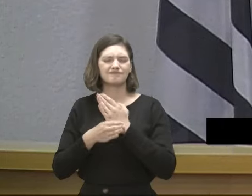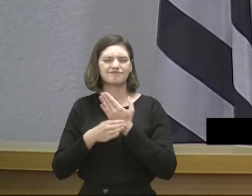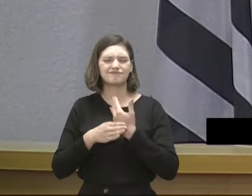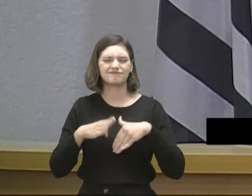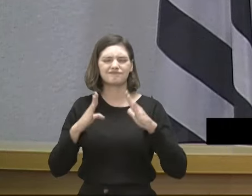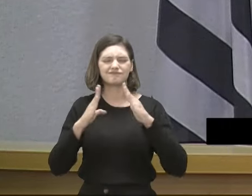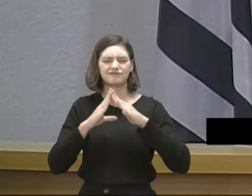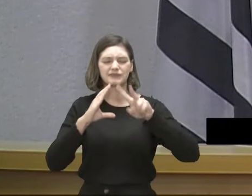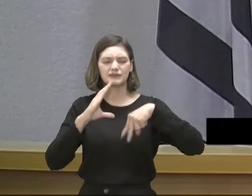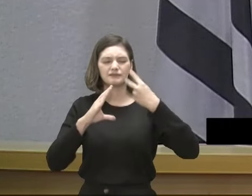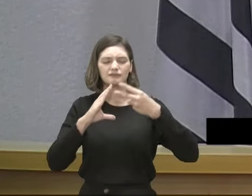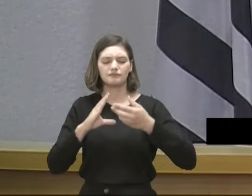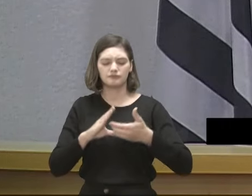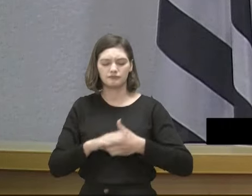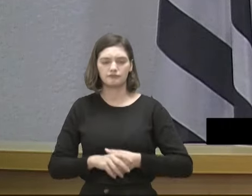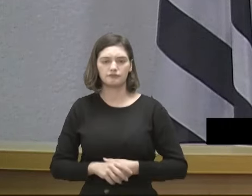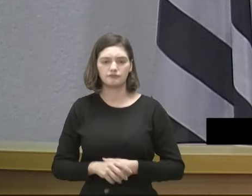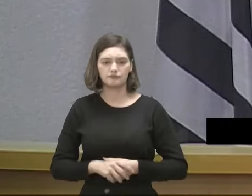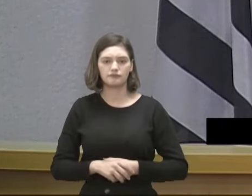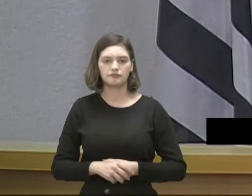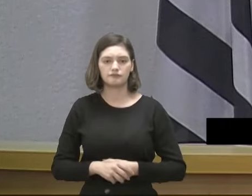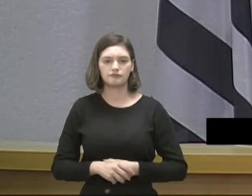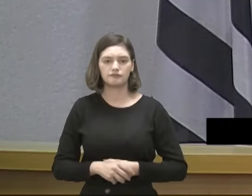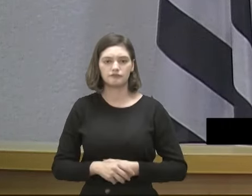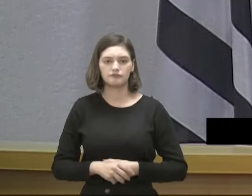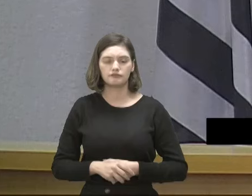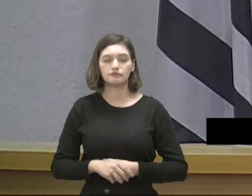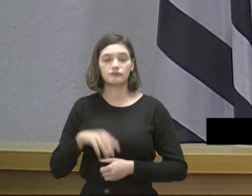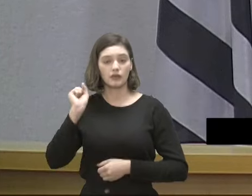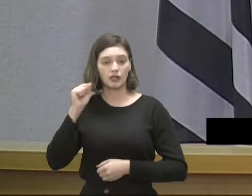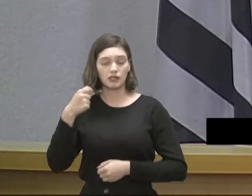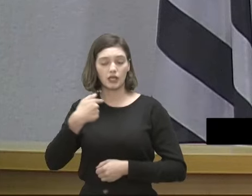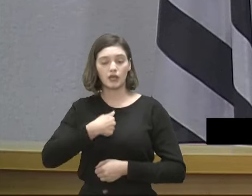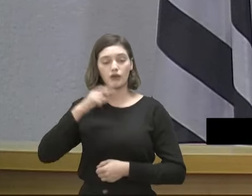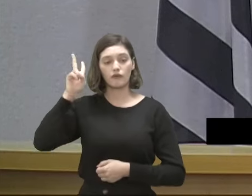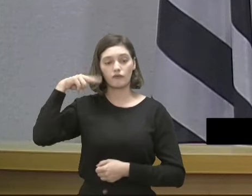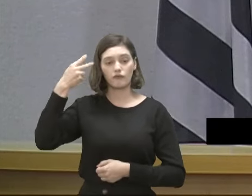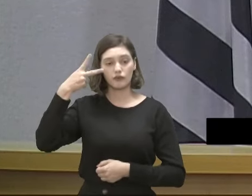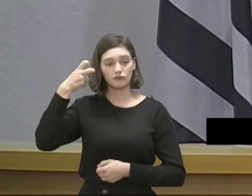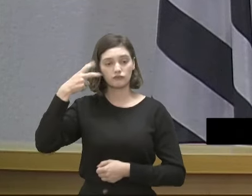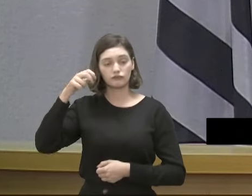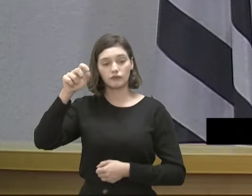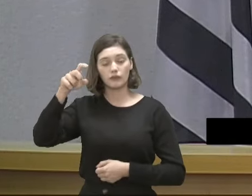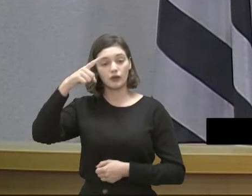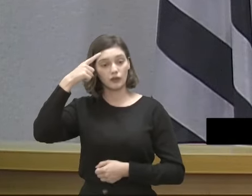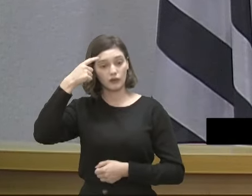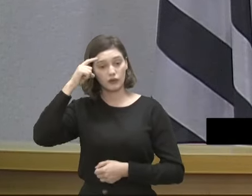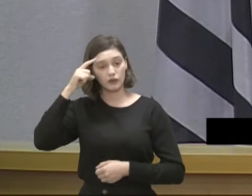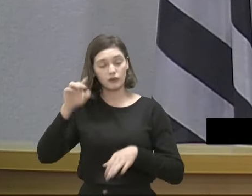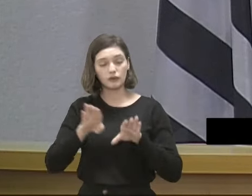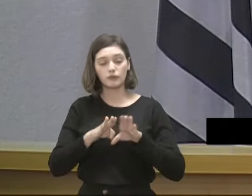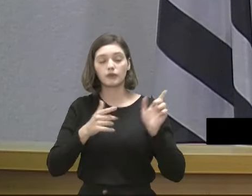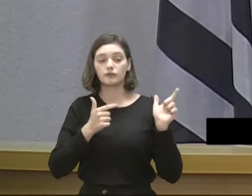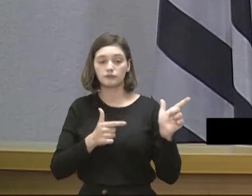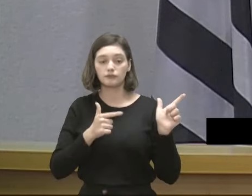da Previdência Complementar. Sim, eu, vereador Elisa, vereador Marcelo Macedo, vereador Alberto